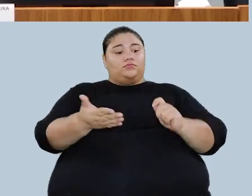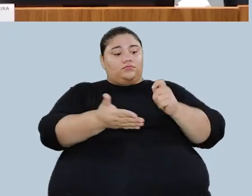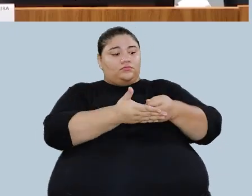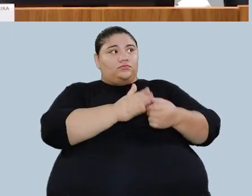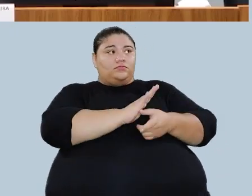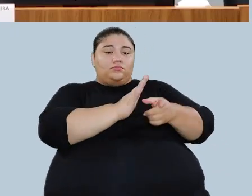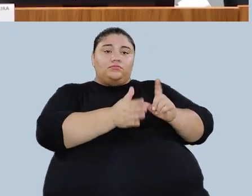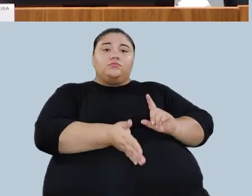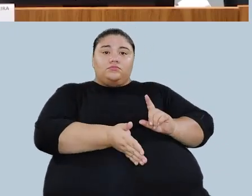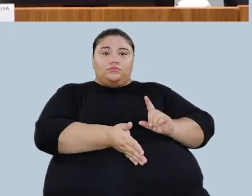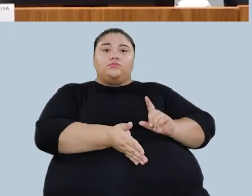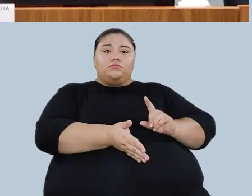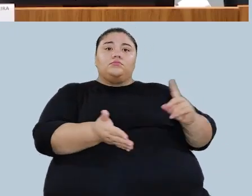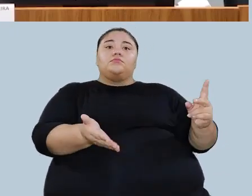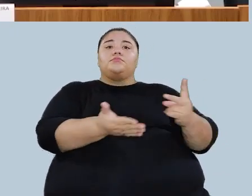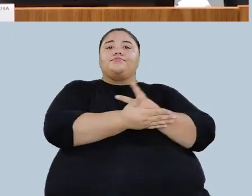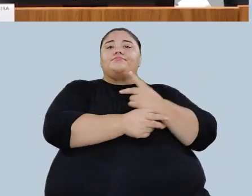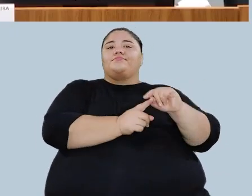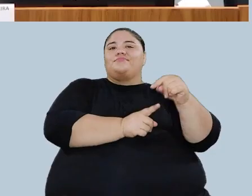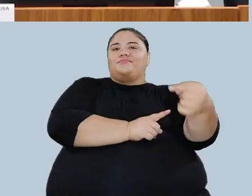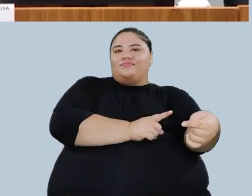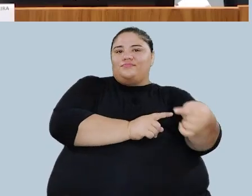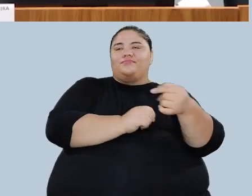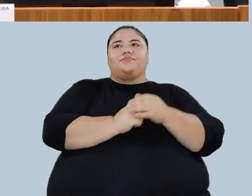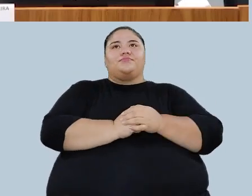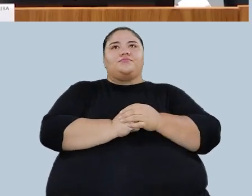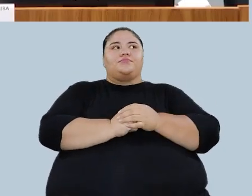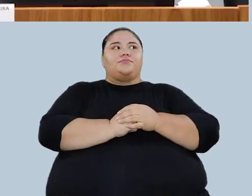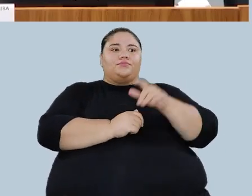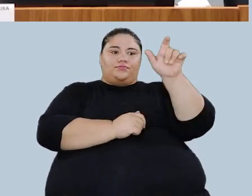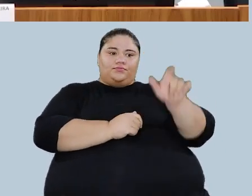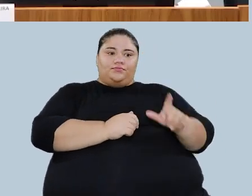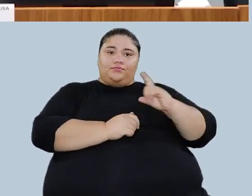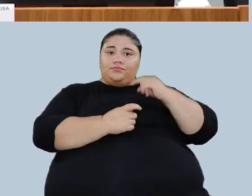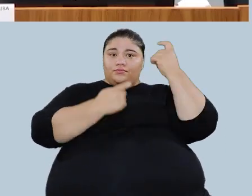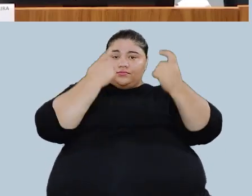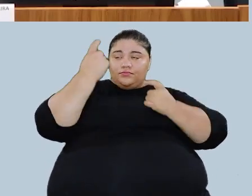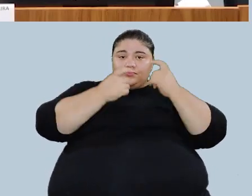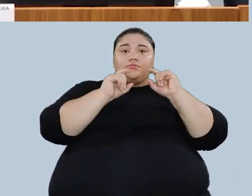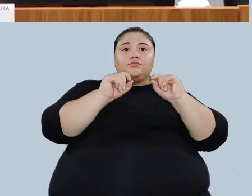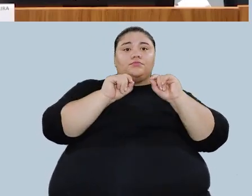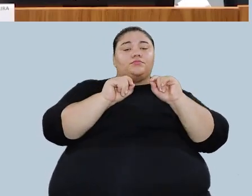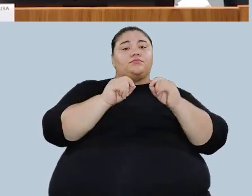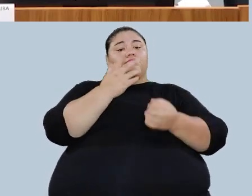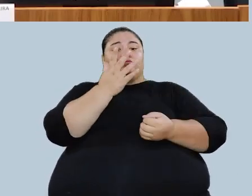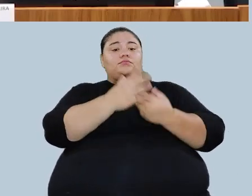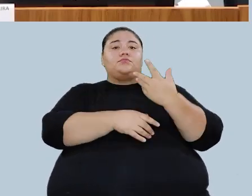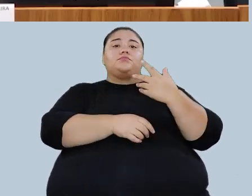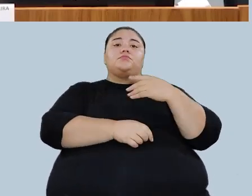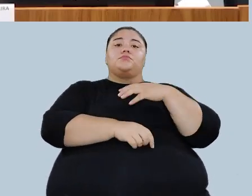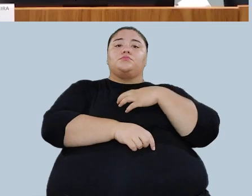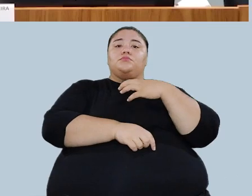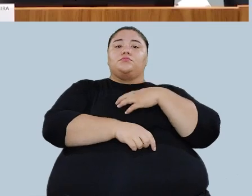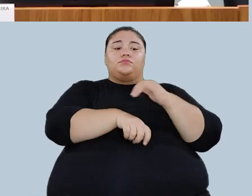antes do próprio fato ocorrer. Então, o legislador teve aqui a preocupação de formular